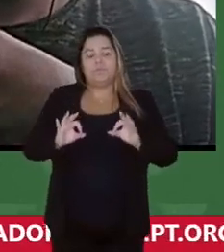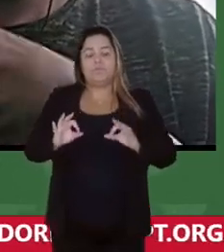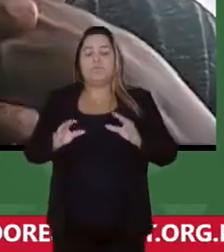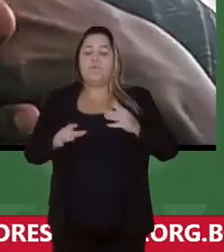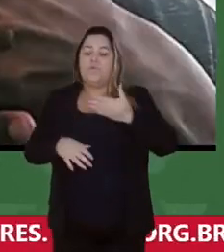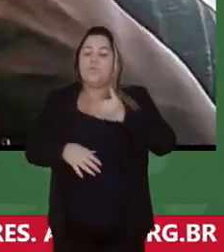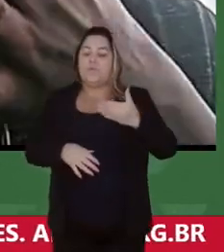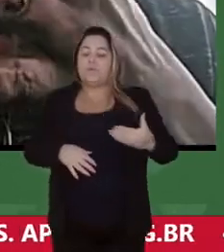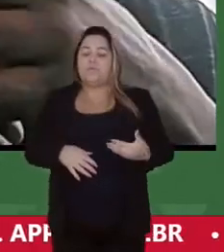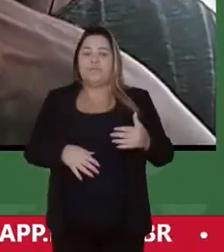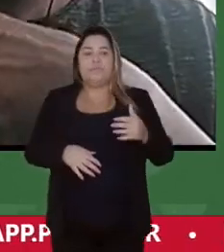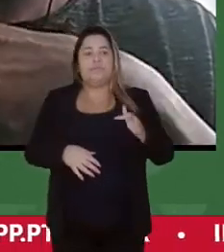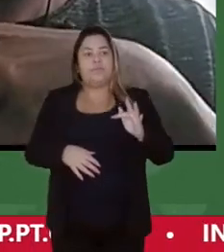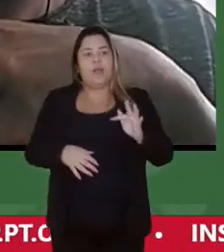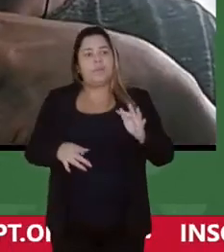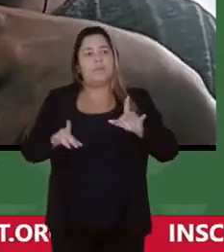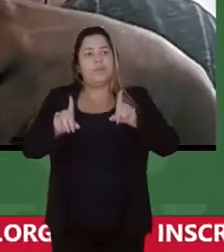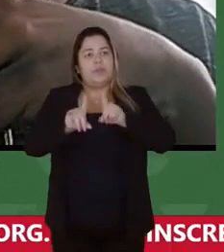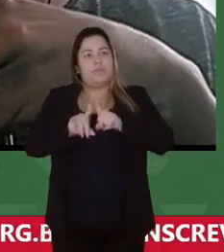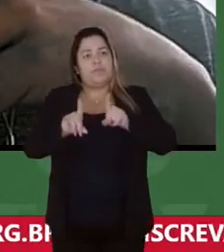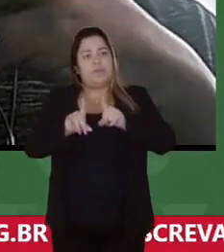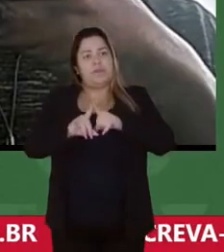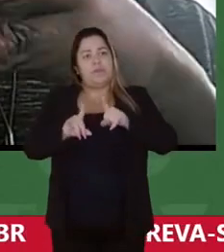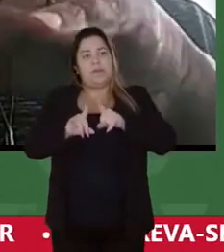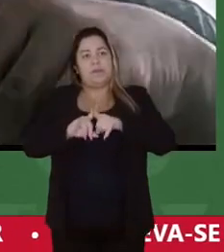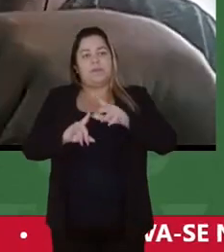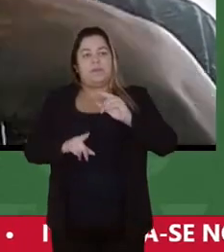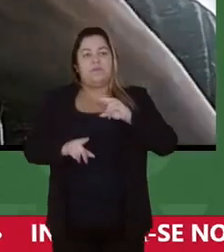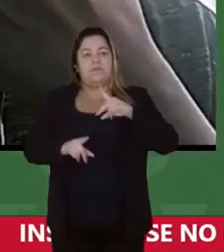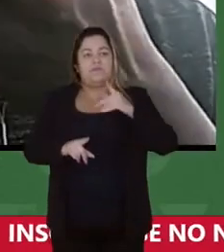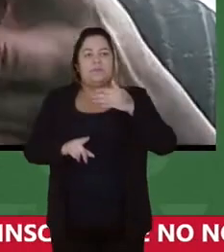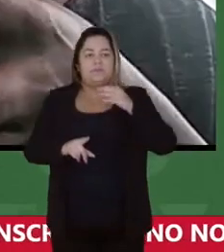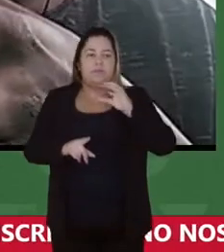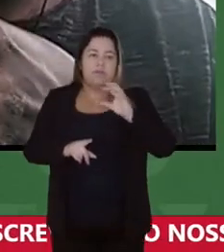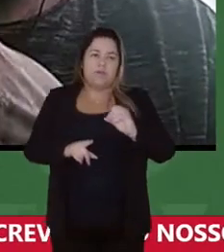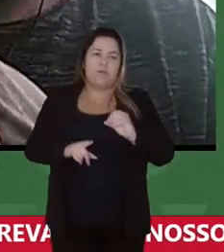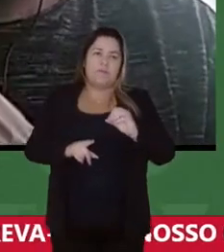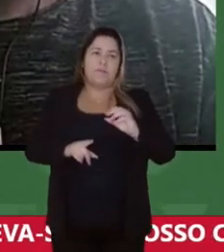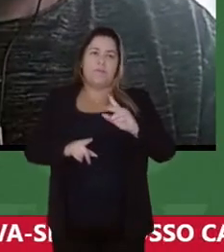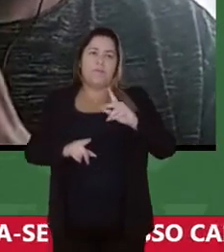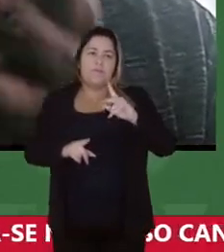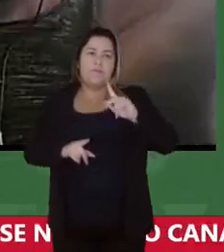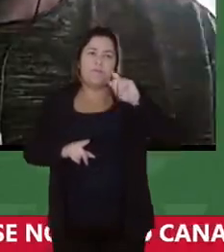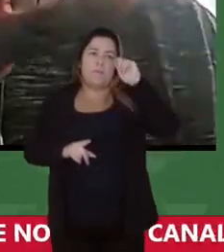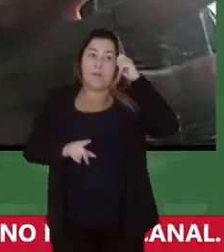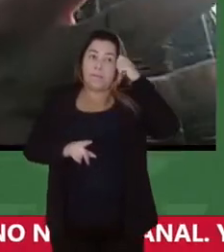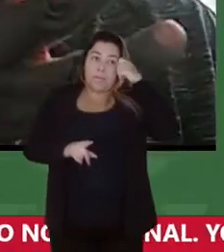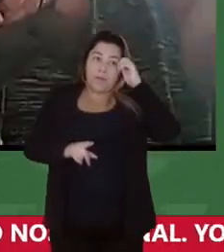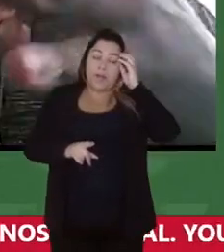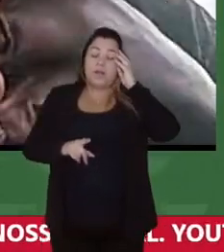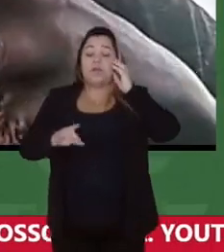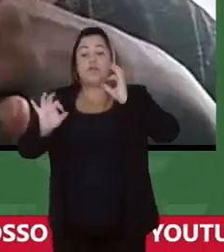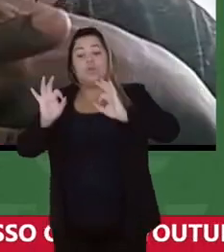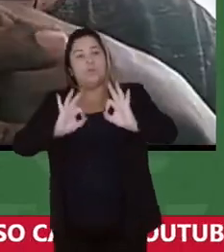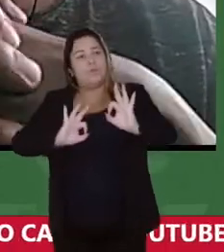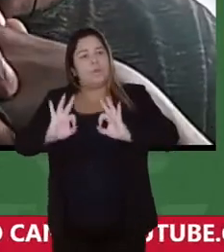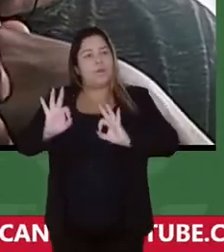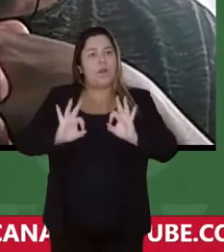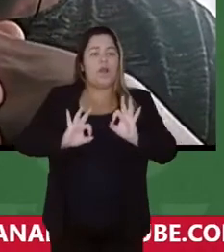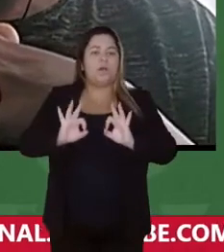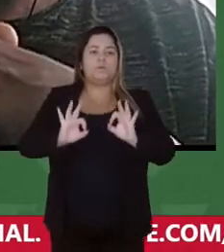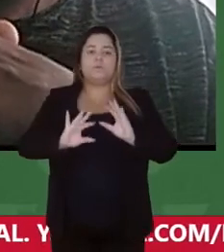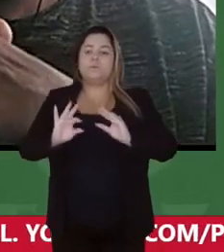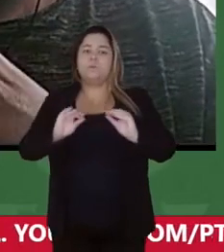nunca tínhamos tido, com exceção da Fundação Cultural Palmares, que tem um outro olhar, que cuida de outros